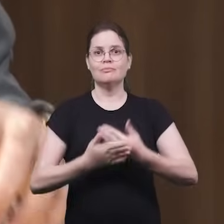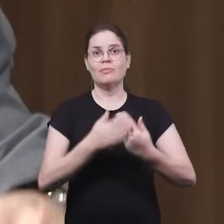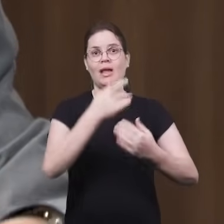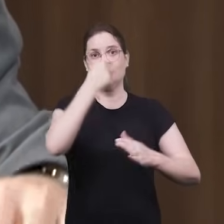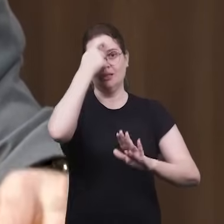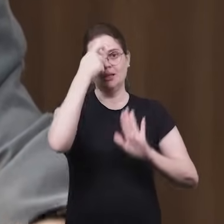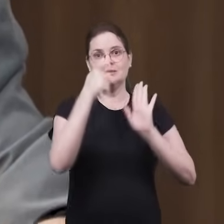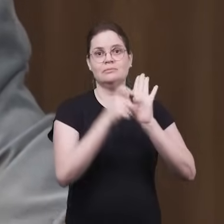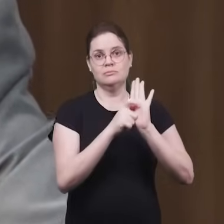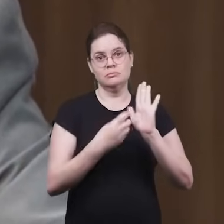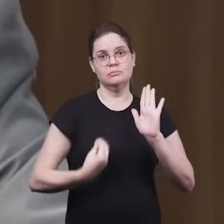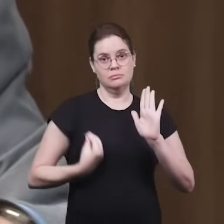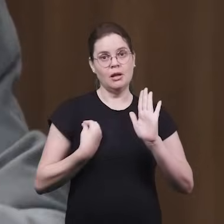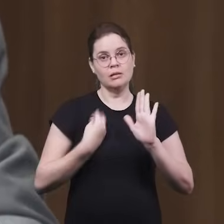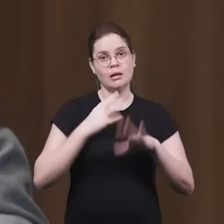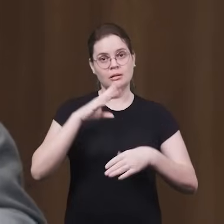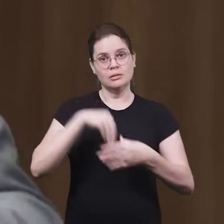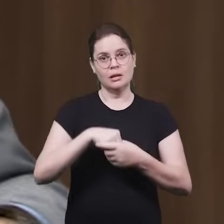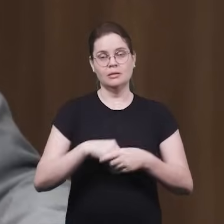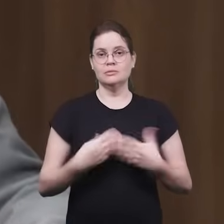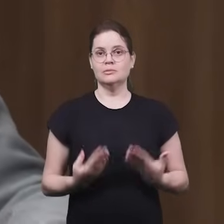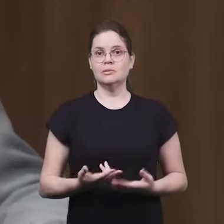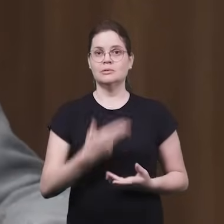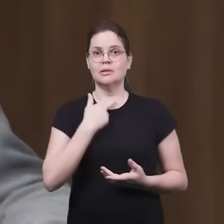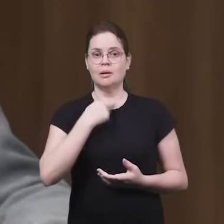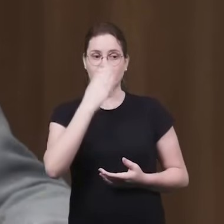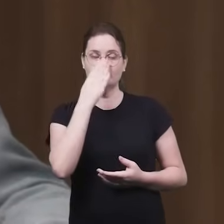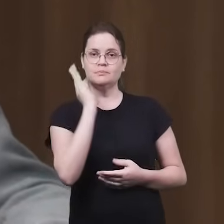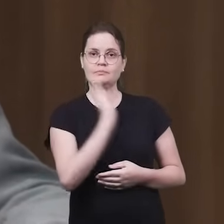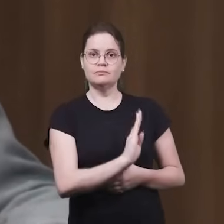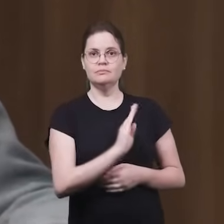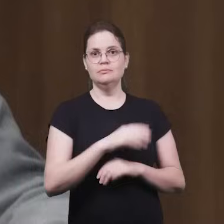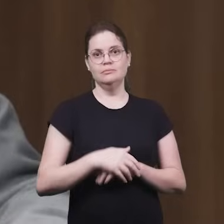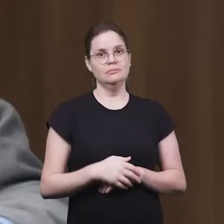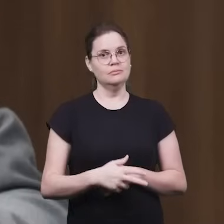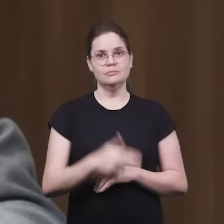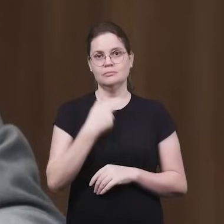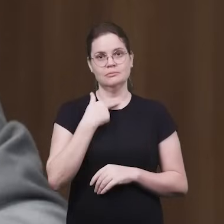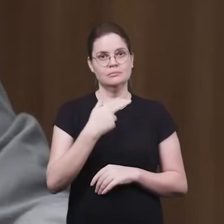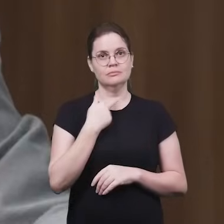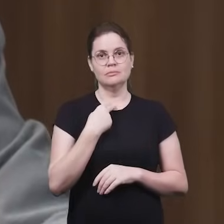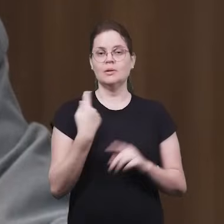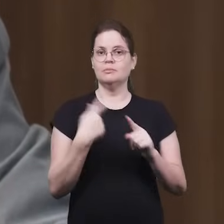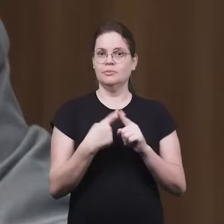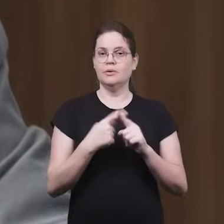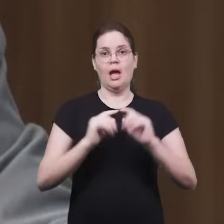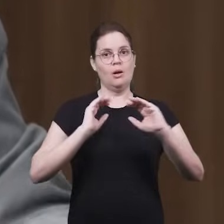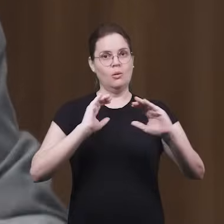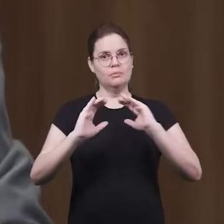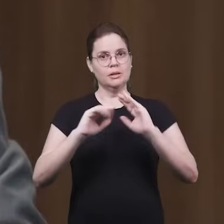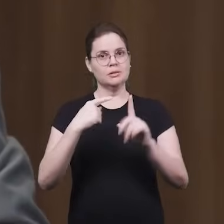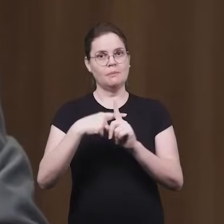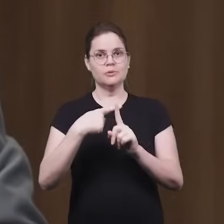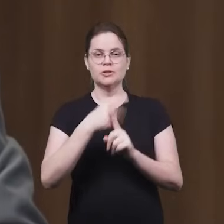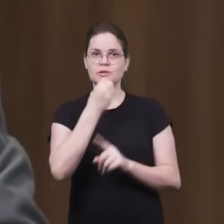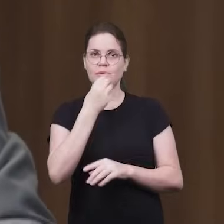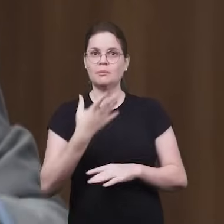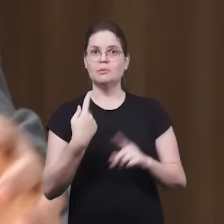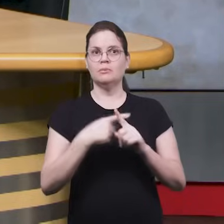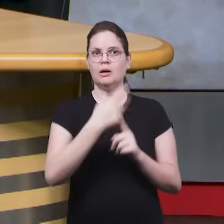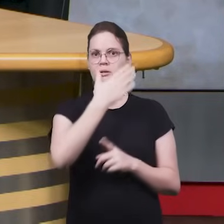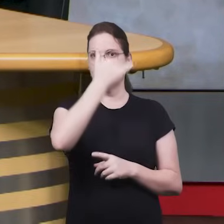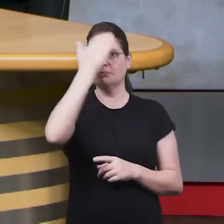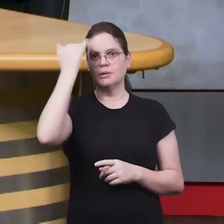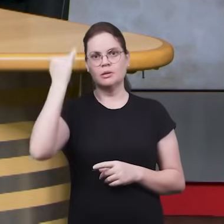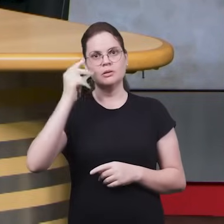inteligência artificial está integrada. Você não pode ignorar essa ferramenta mais. Isso é comunicação positiva. E se usar com sabedoria, ela